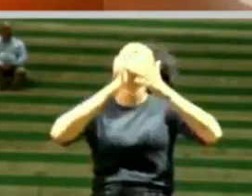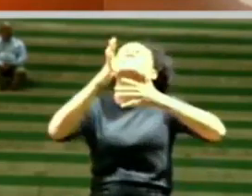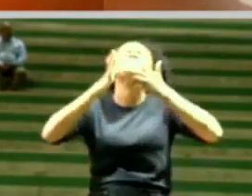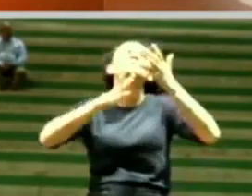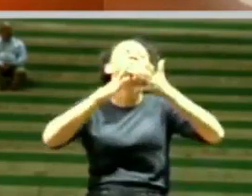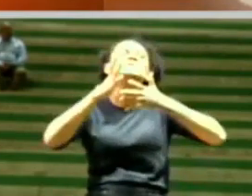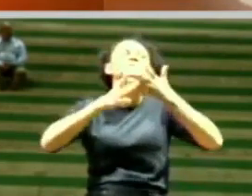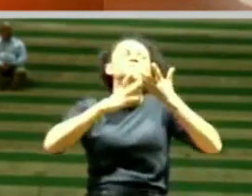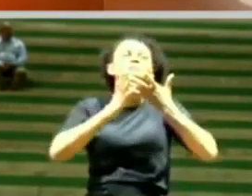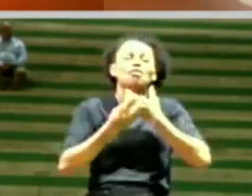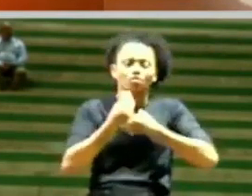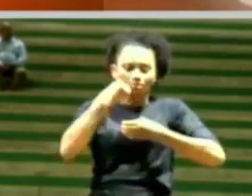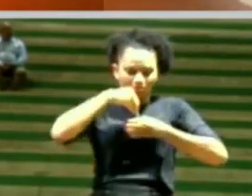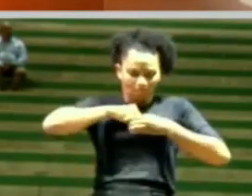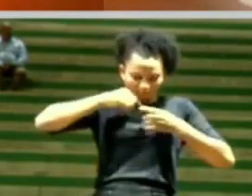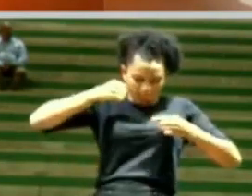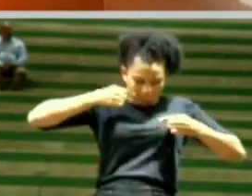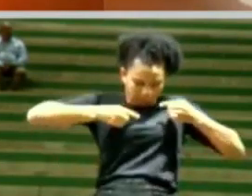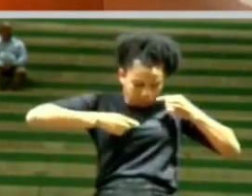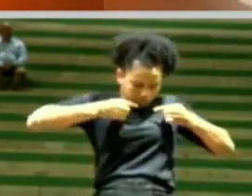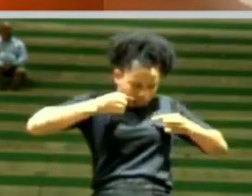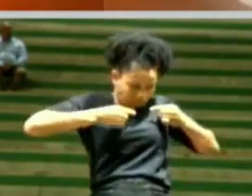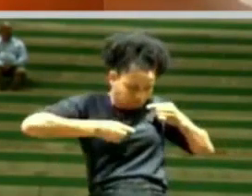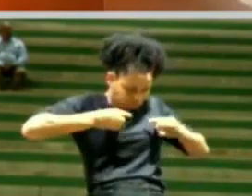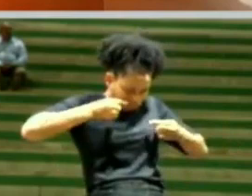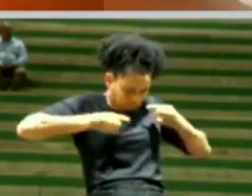Mas cheio de dramas individuais.